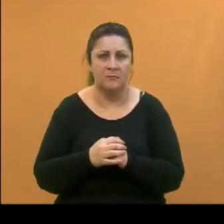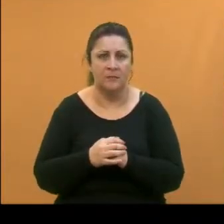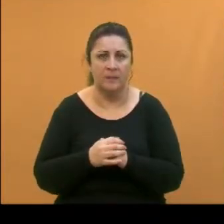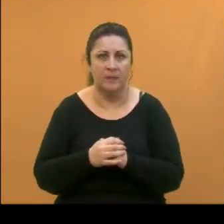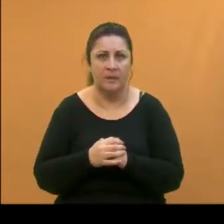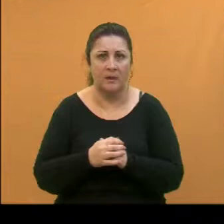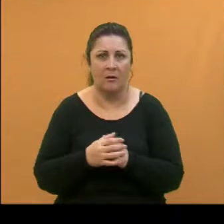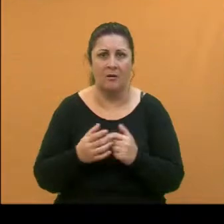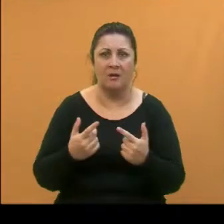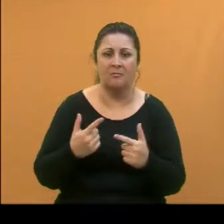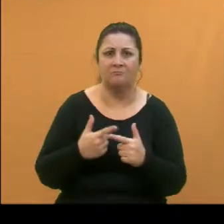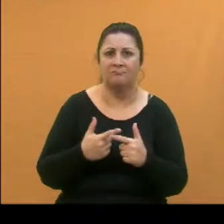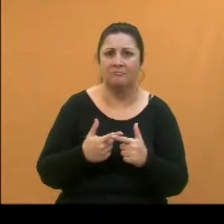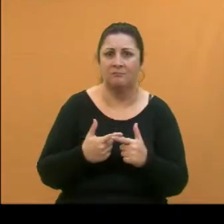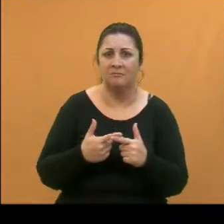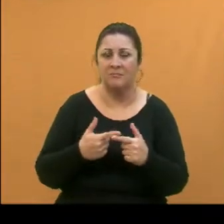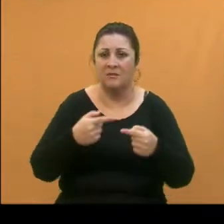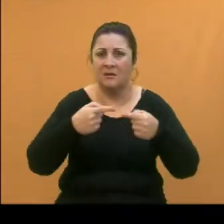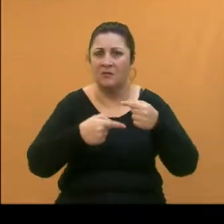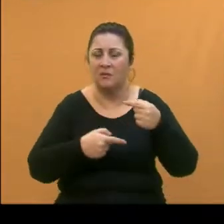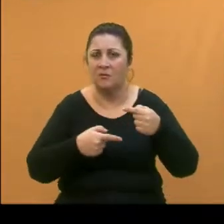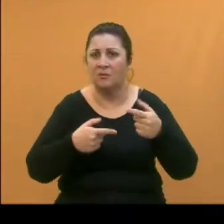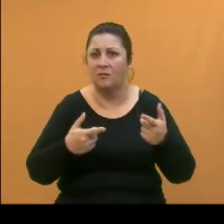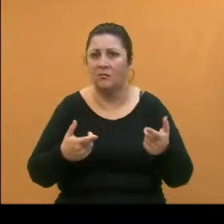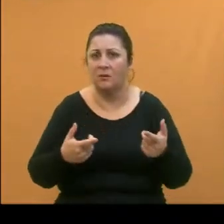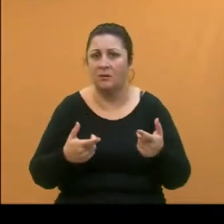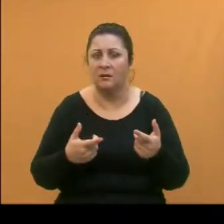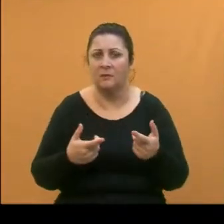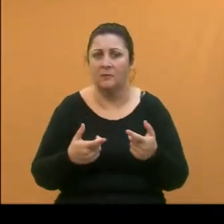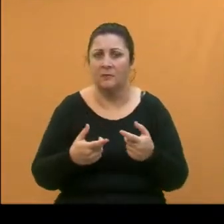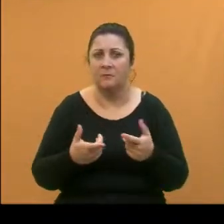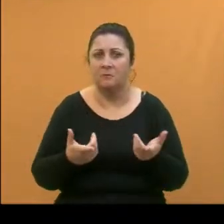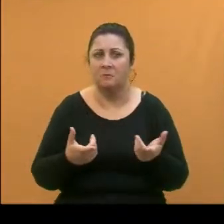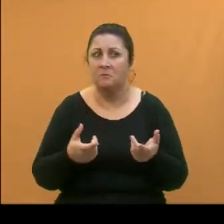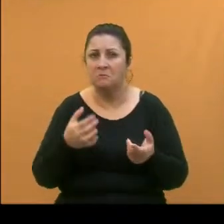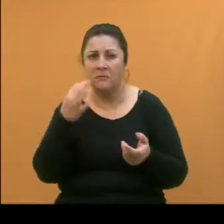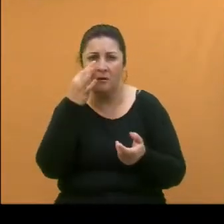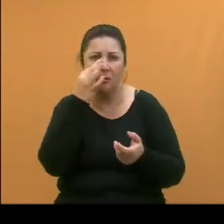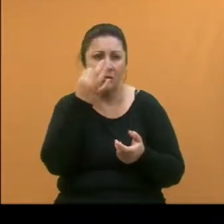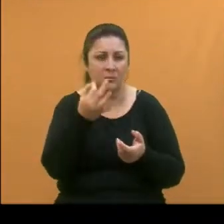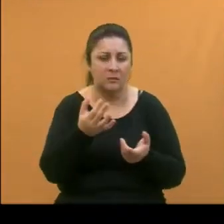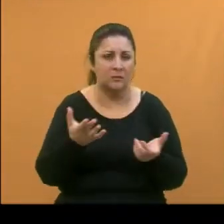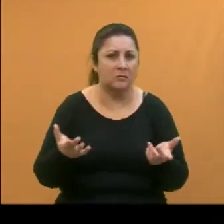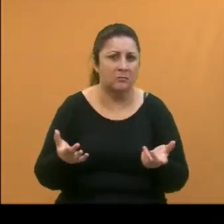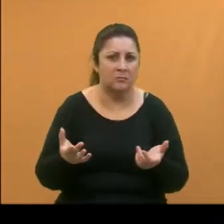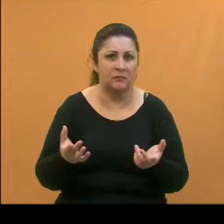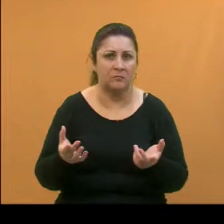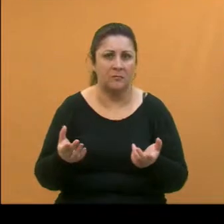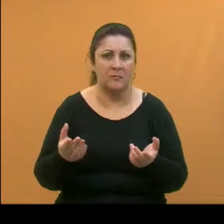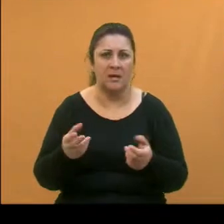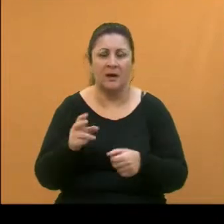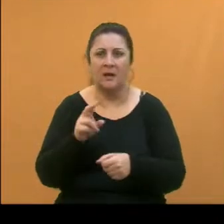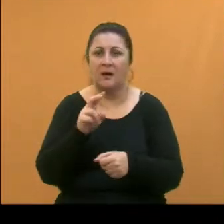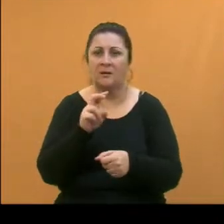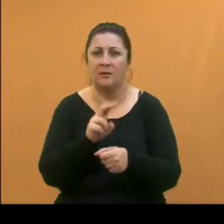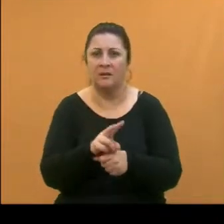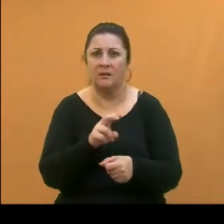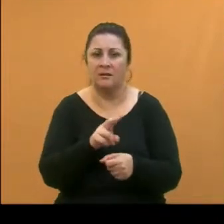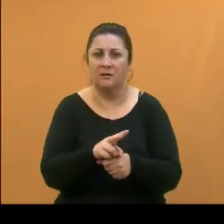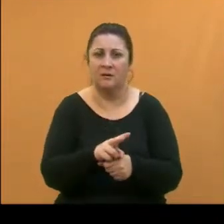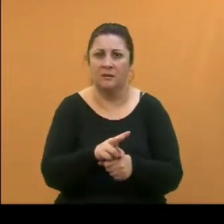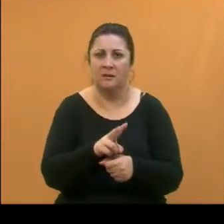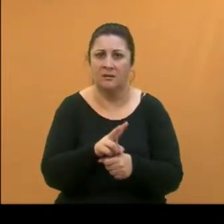de incompatibilidades que eu observei de cargos que exigiam